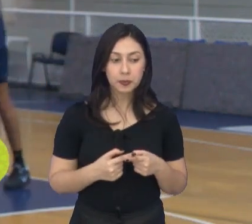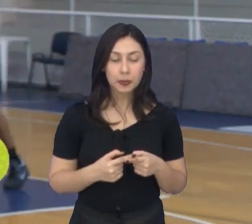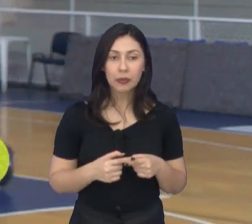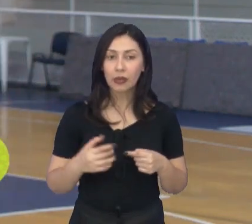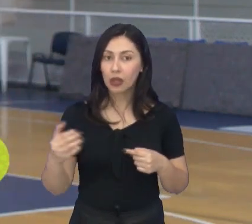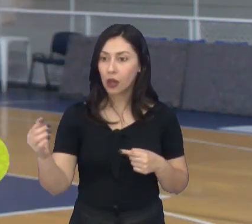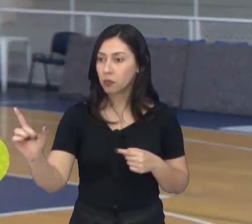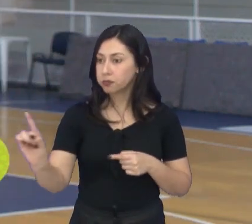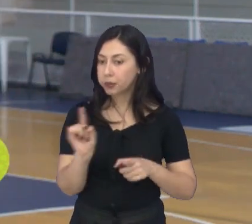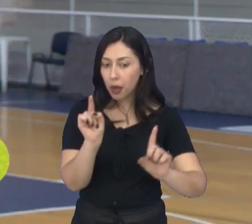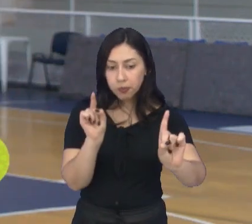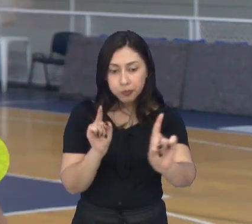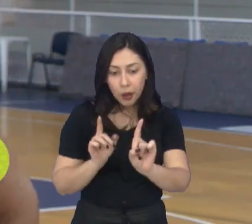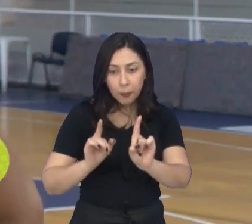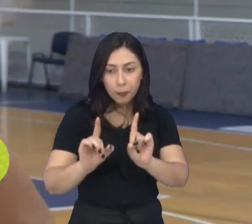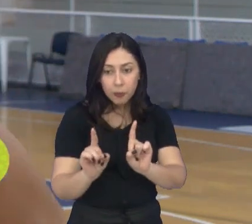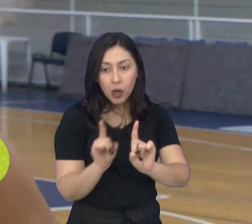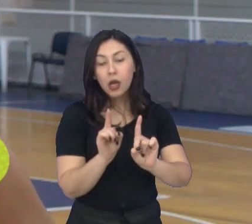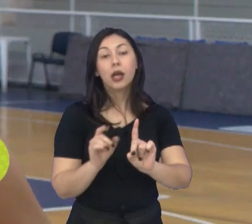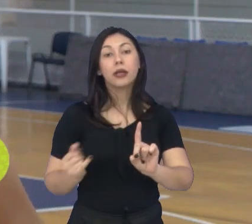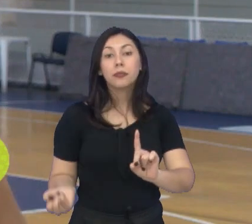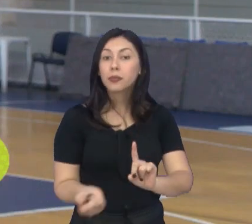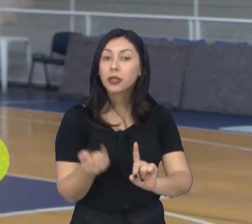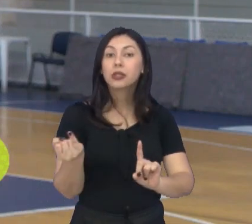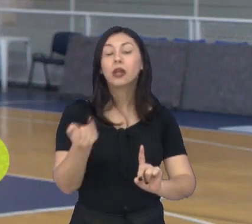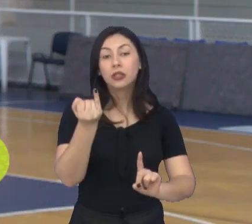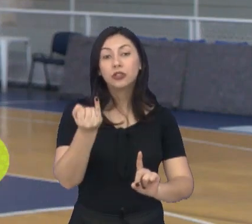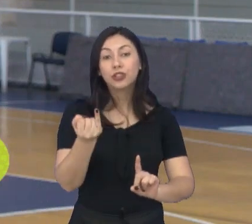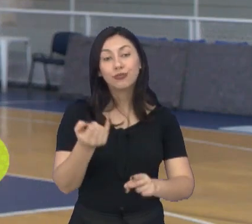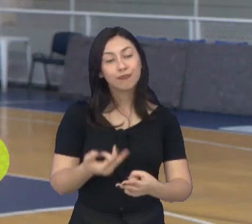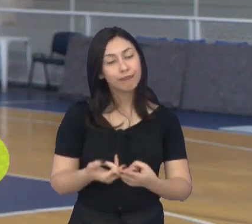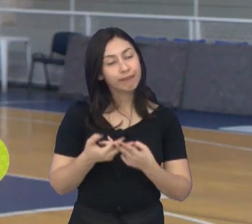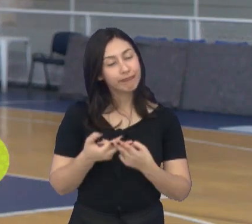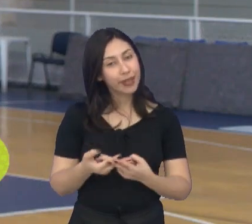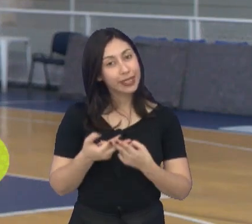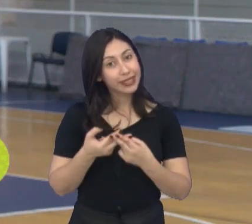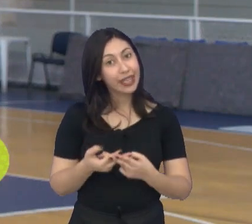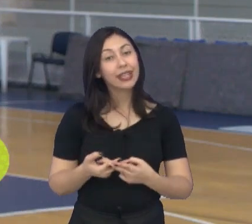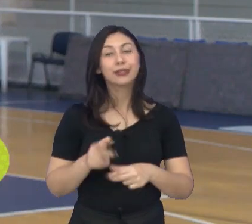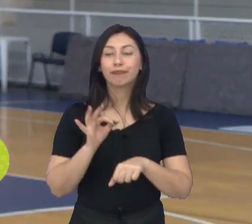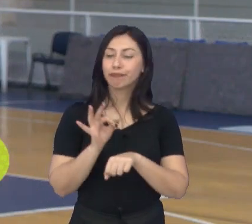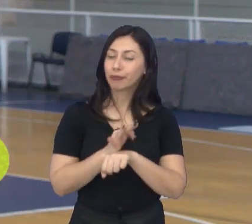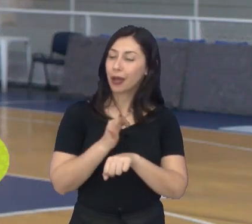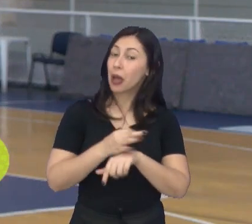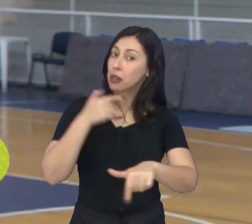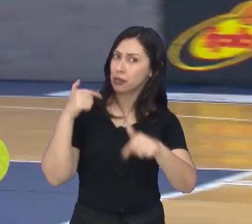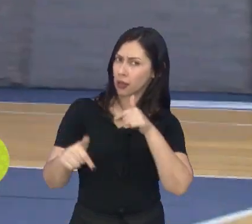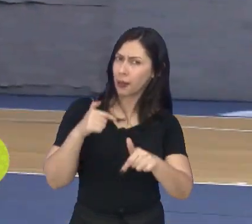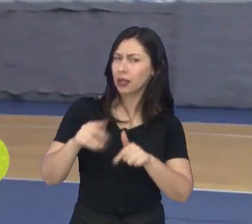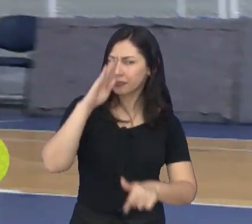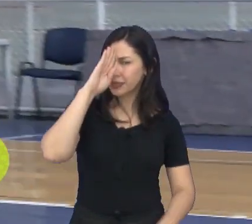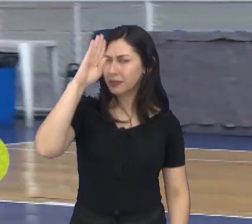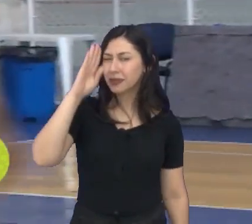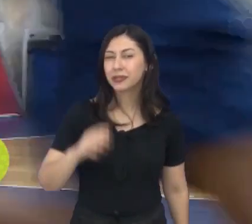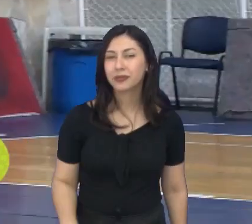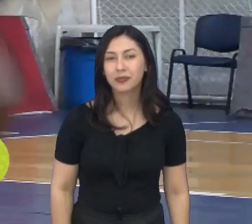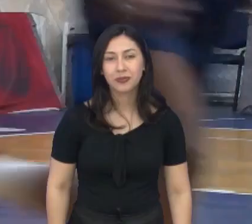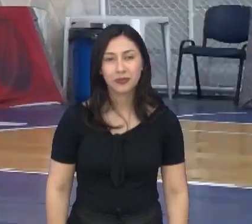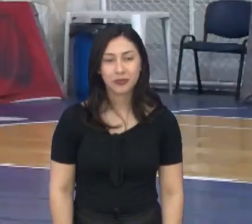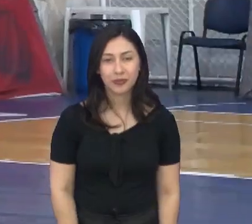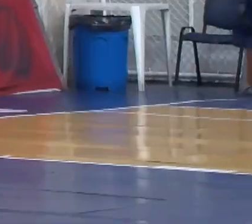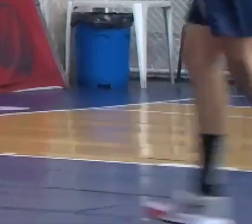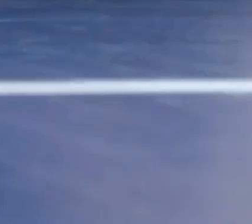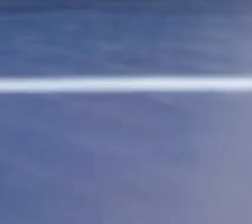muitos jogadores, então é importante ter paciência, tempo e trabalho principalmente.